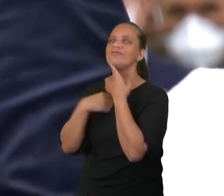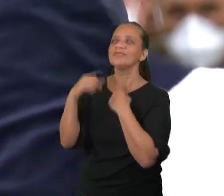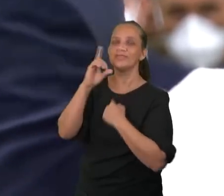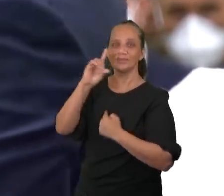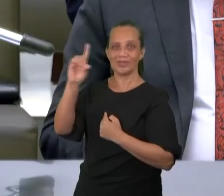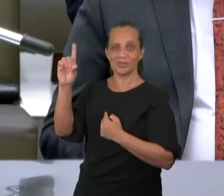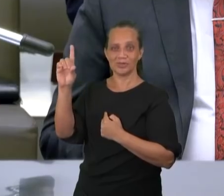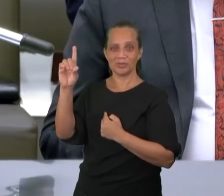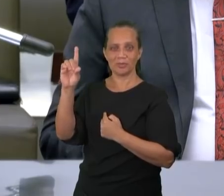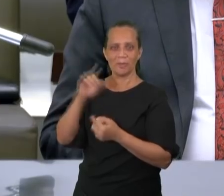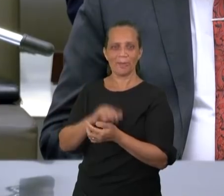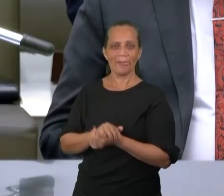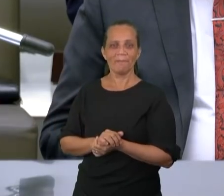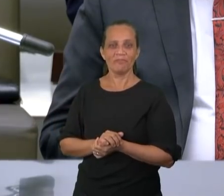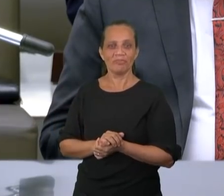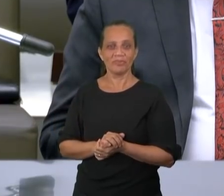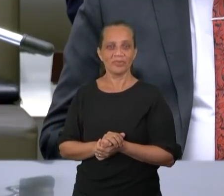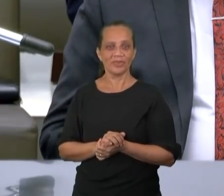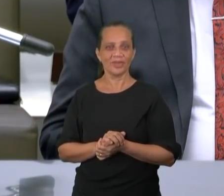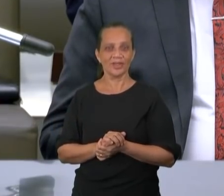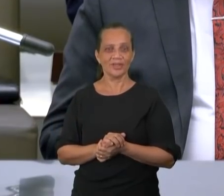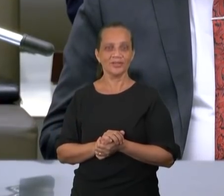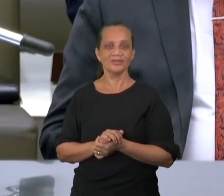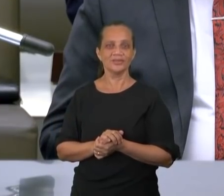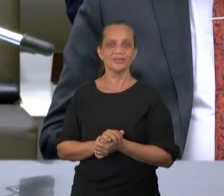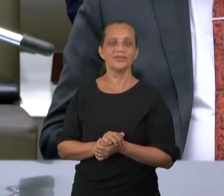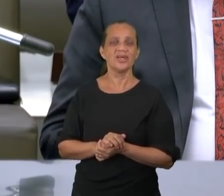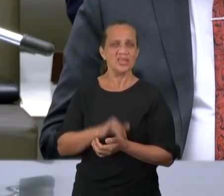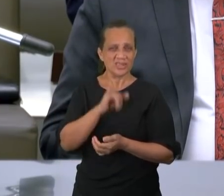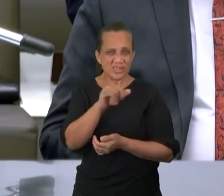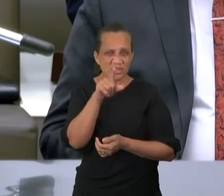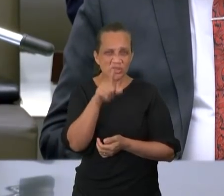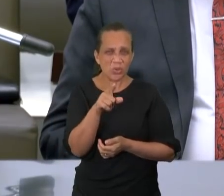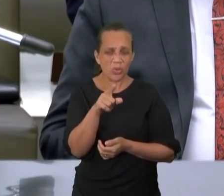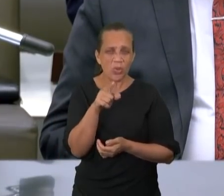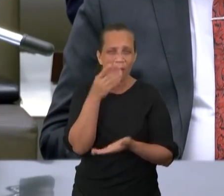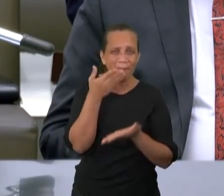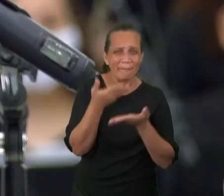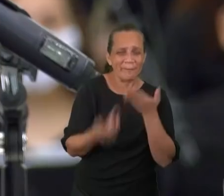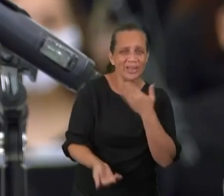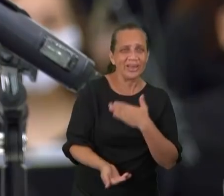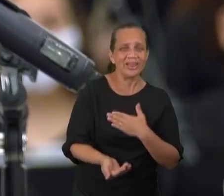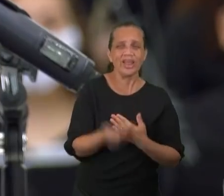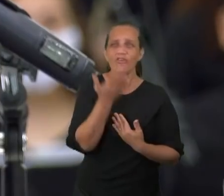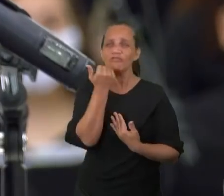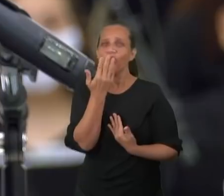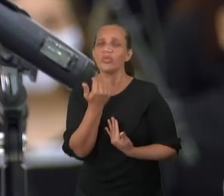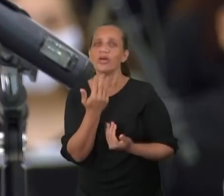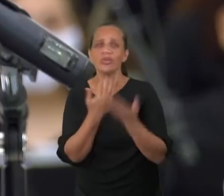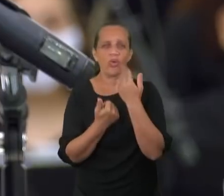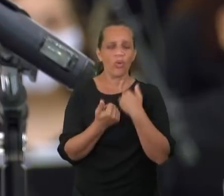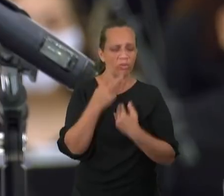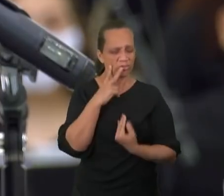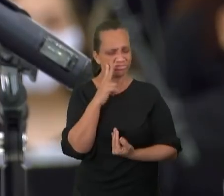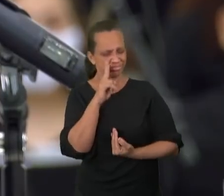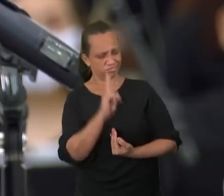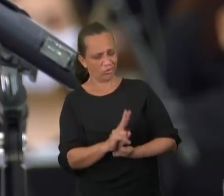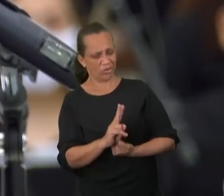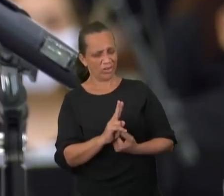Se ele resolver lá, paf, desliga a tomada de apetite, tu vai ficar a noite todinha, vê o sol nascer, você olhando para a comida e a comida olhando para